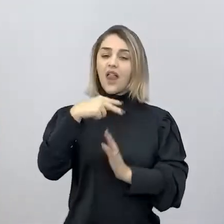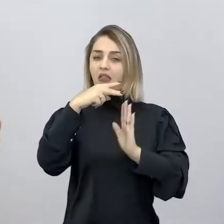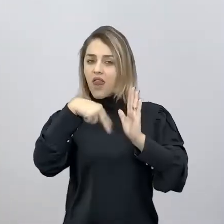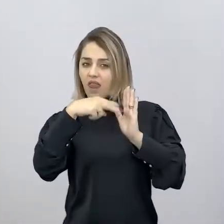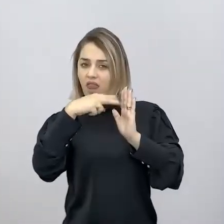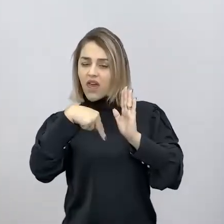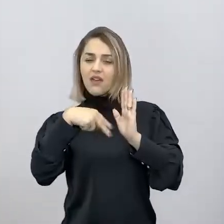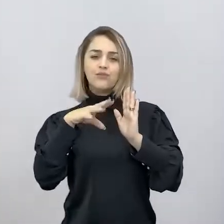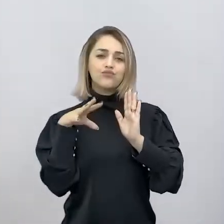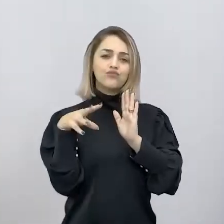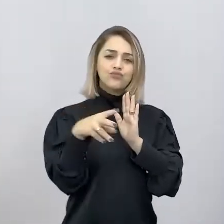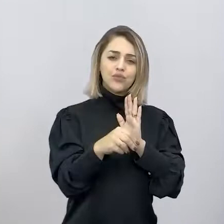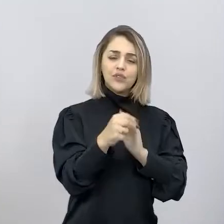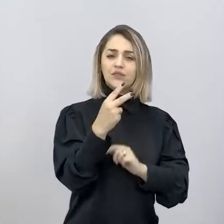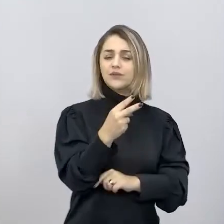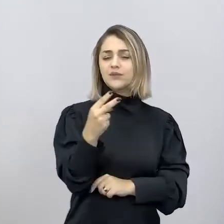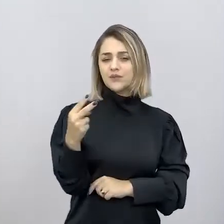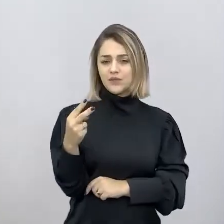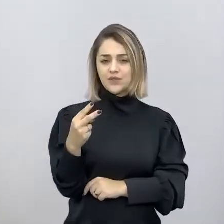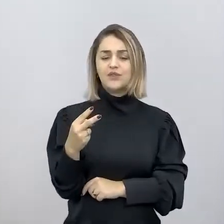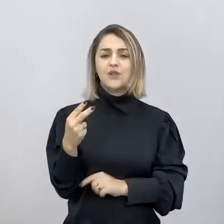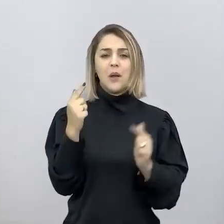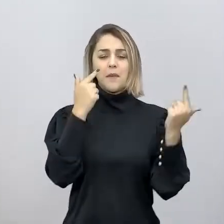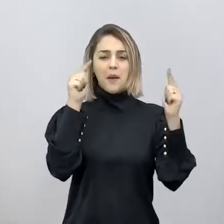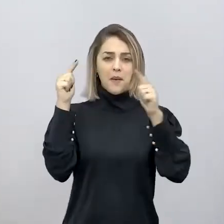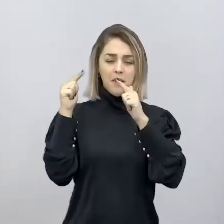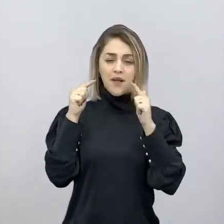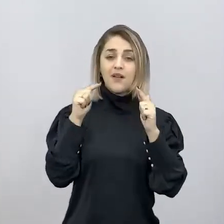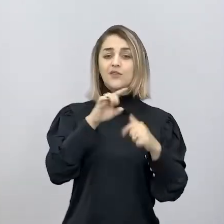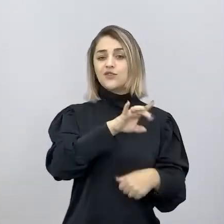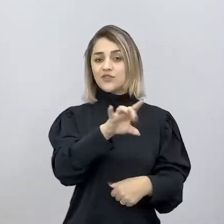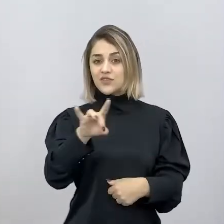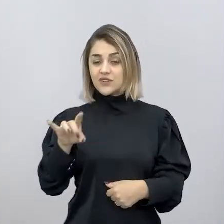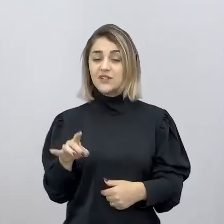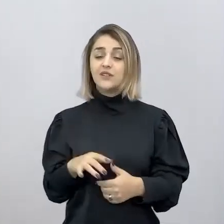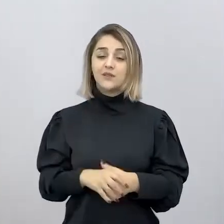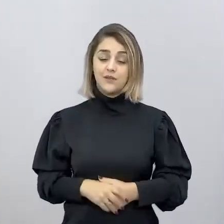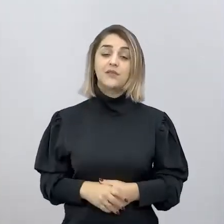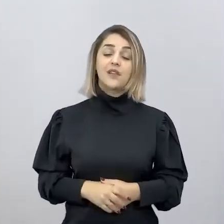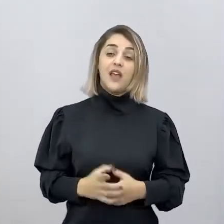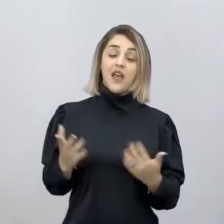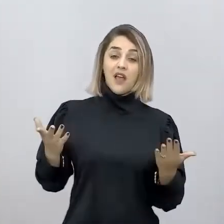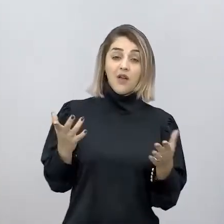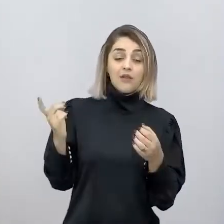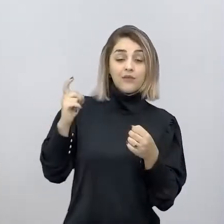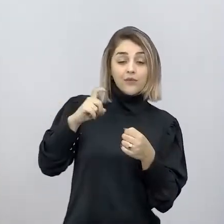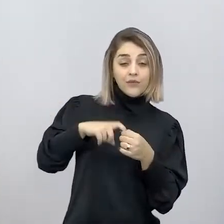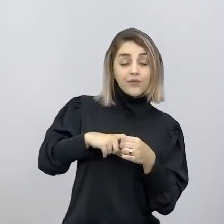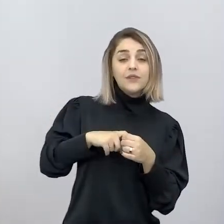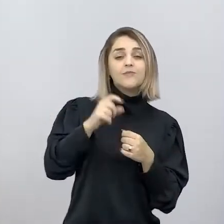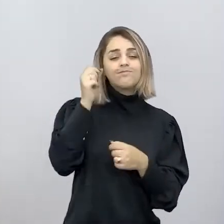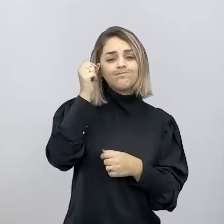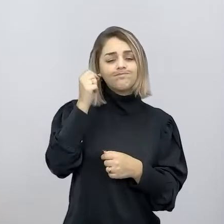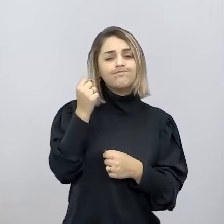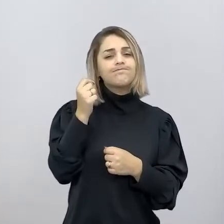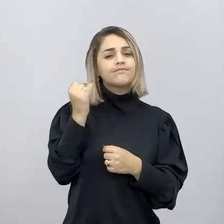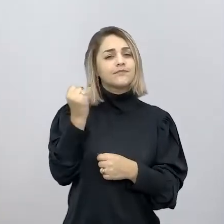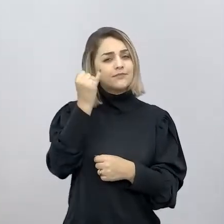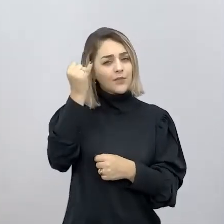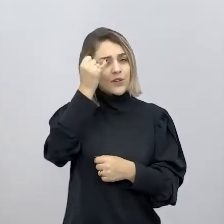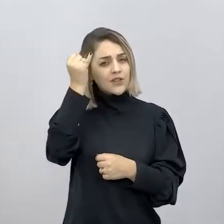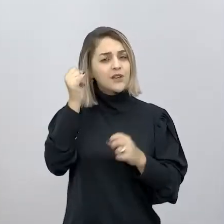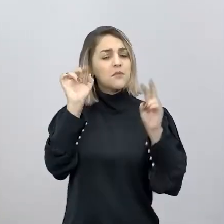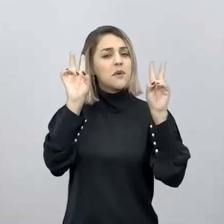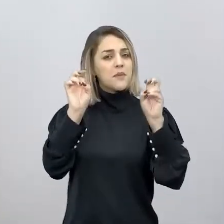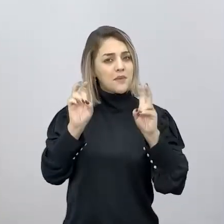manifestos de todos na sala de aula. Mas como estamos aqui, a ideia é retomar alguns pontos importantes para você que ainda não escreveu o seu